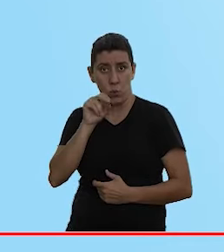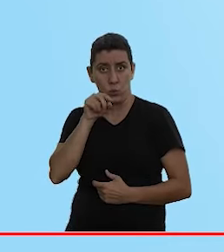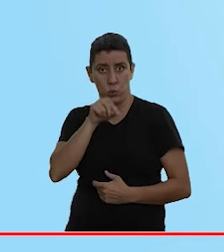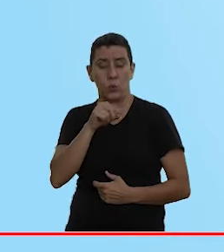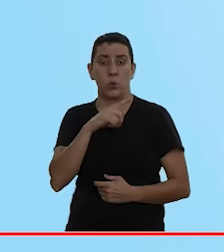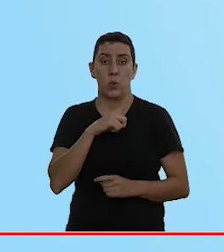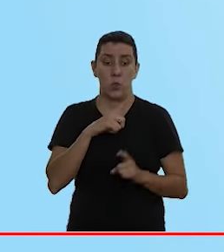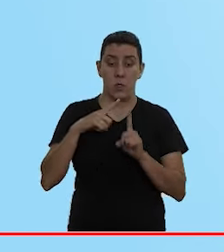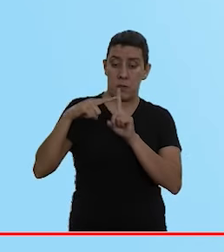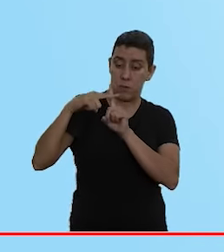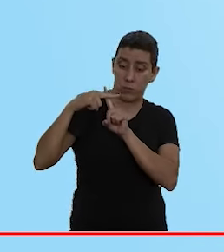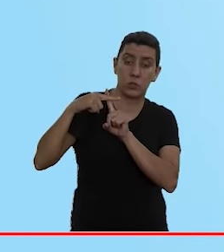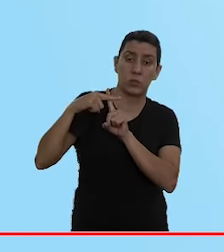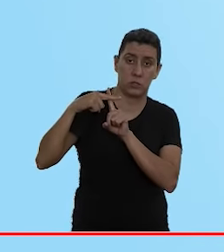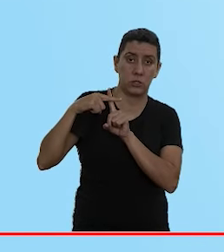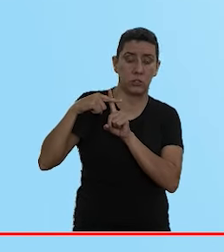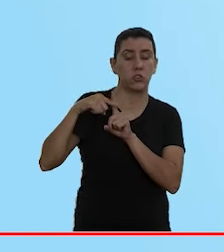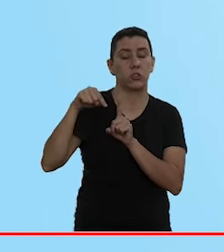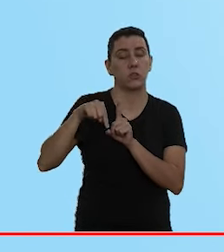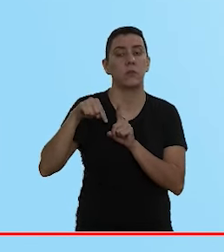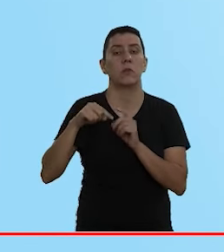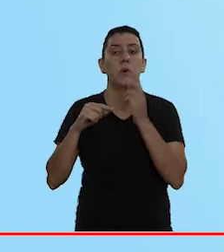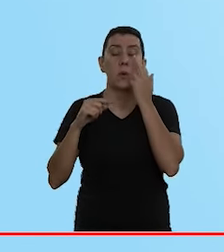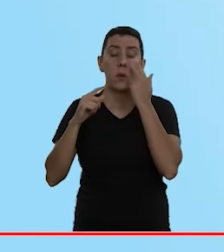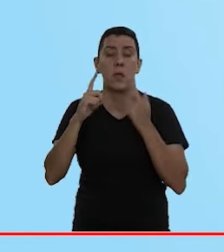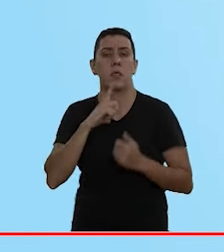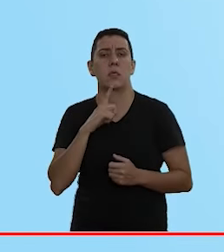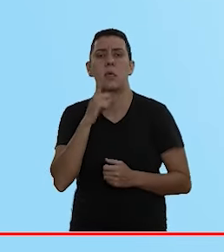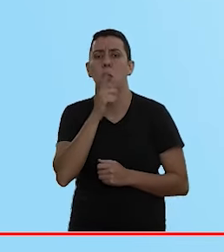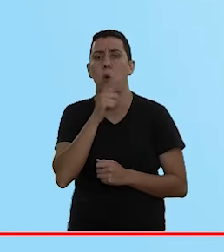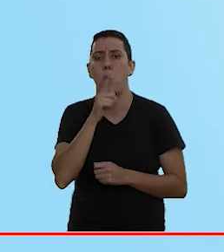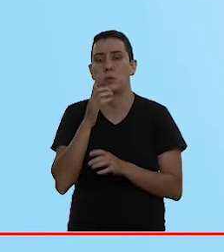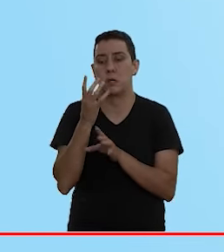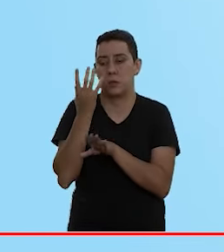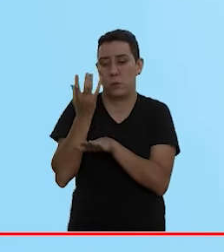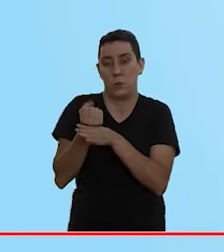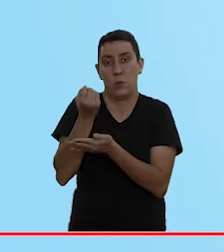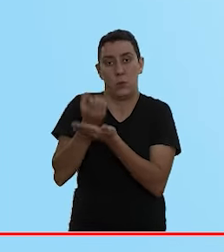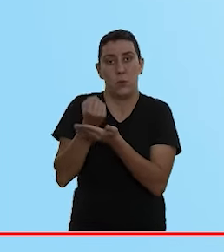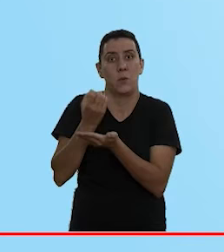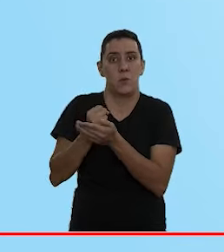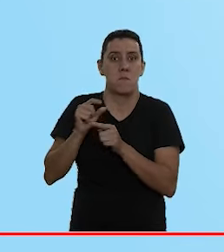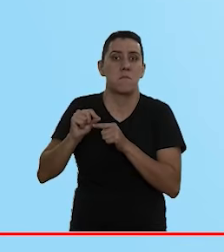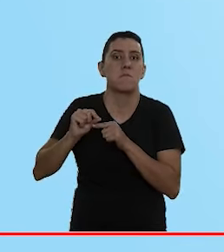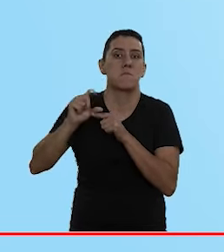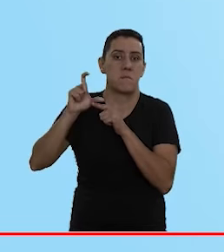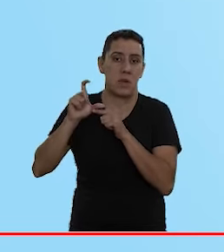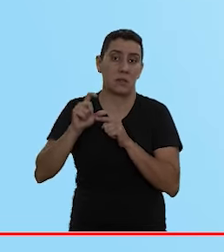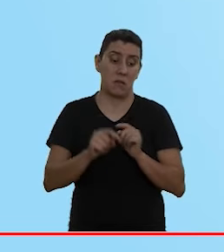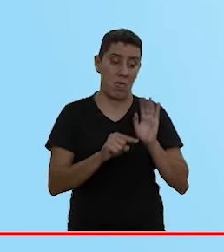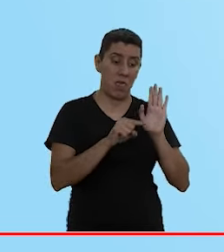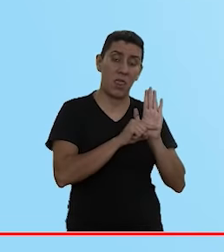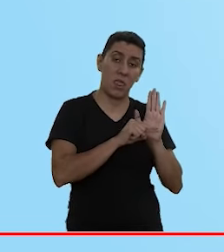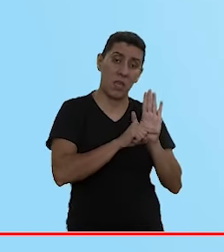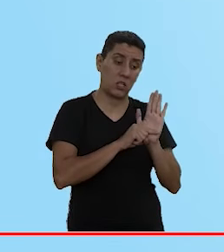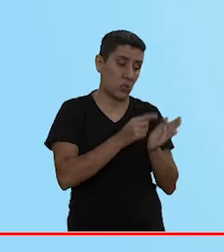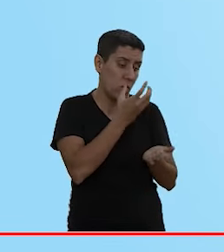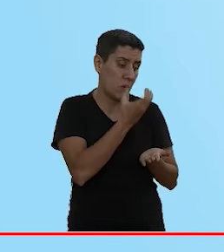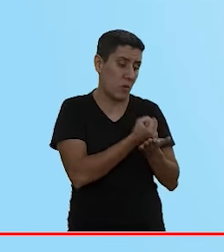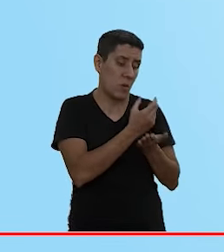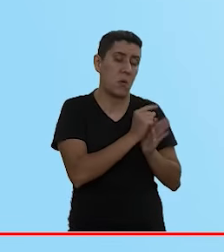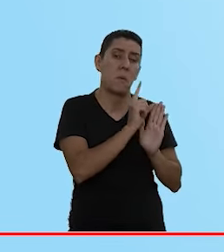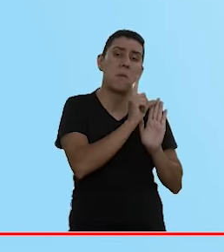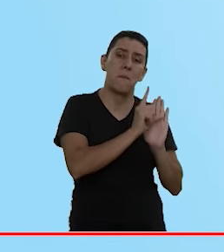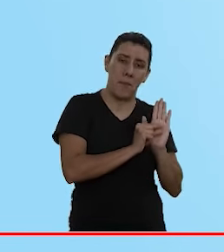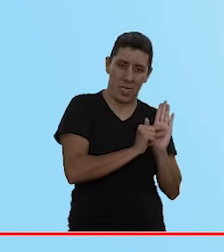da string, eles têm uma tendência de ter maior tensão, os módulos no ponto mais negativo vão ter uma tensão mais negativa. Por